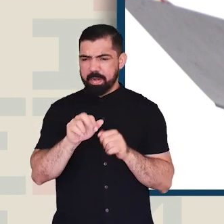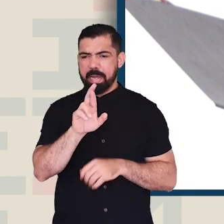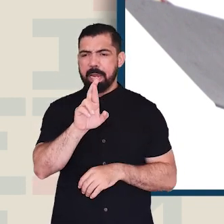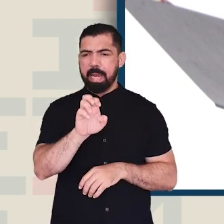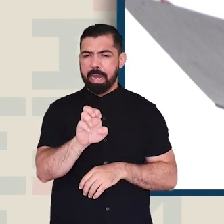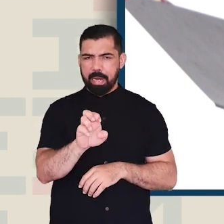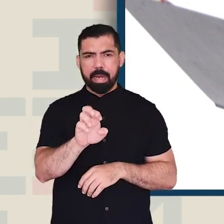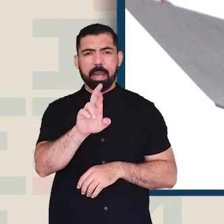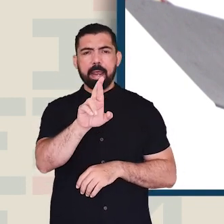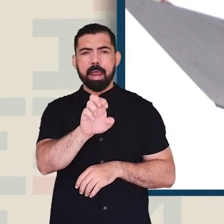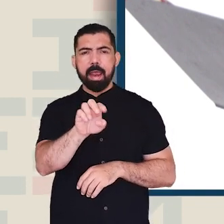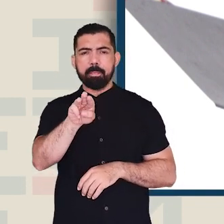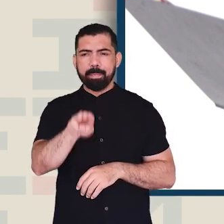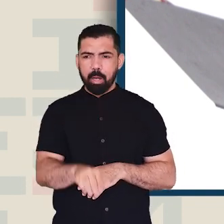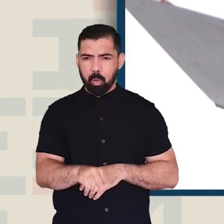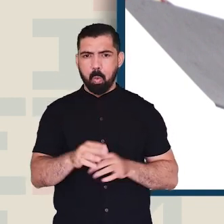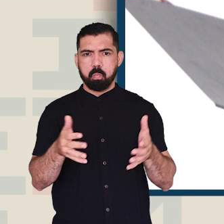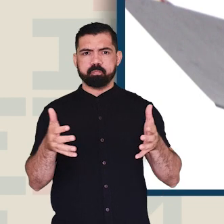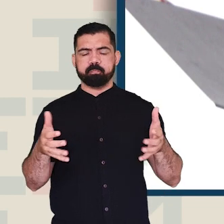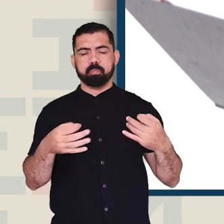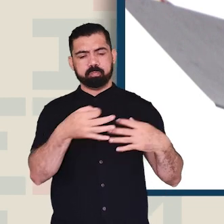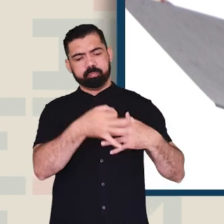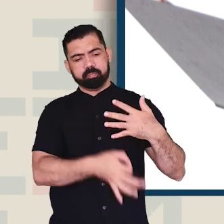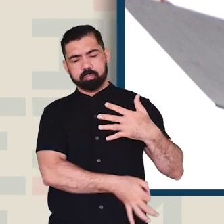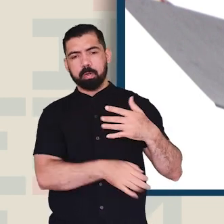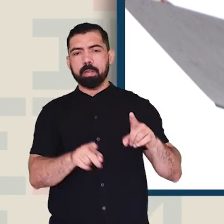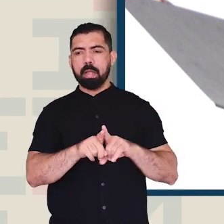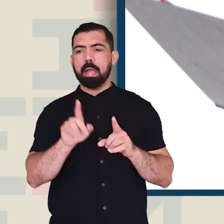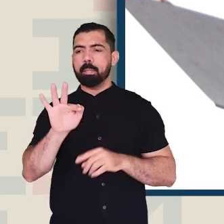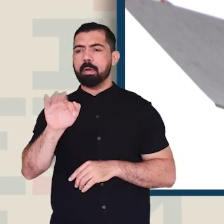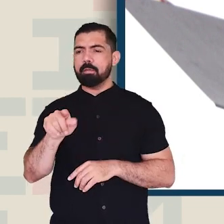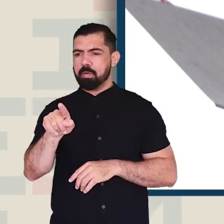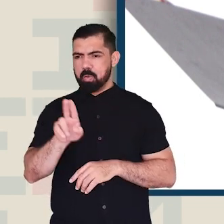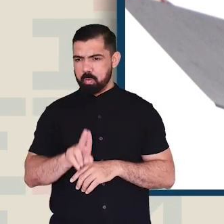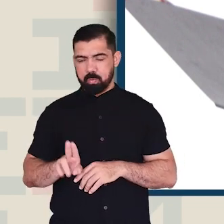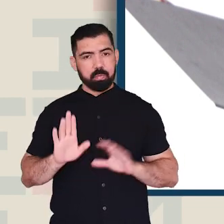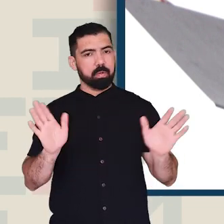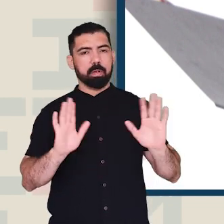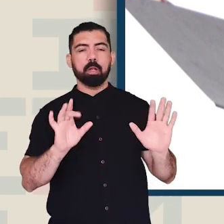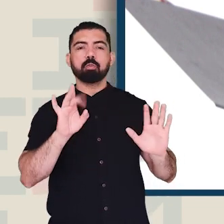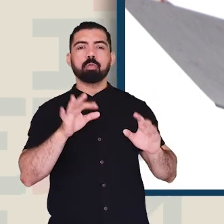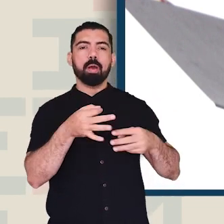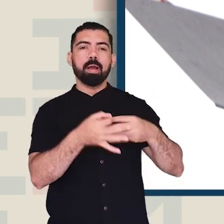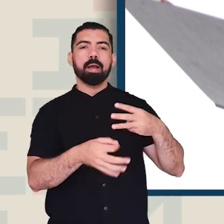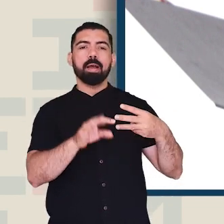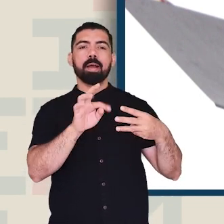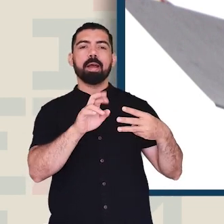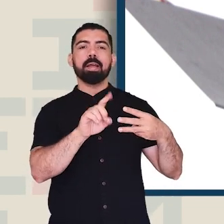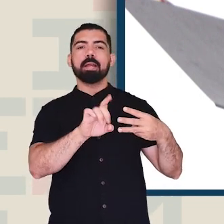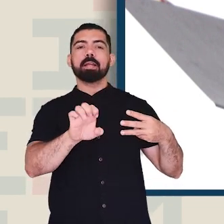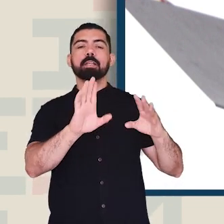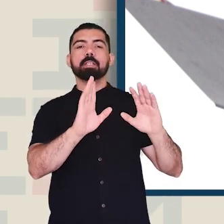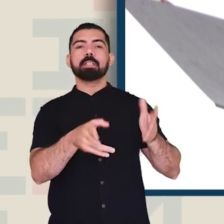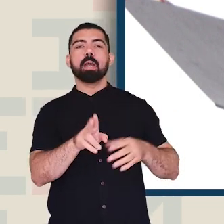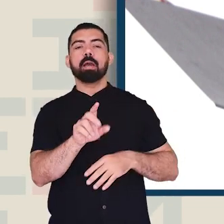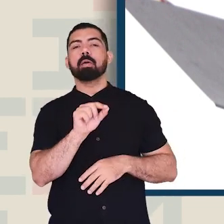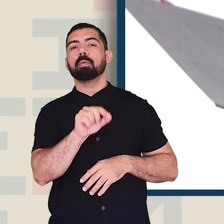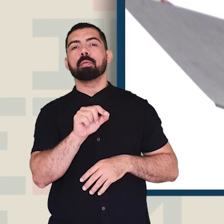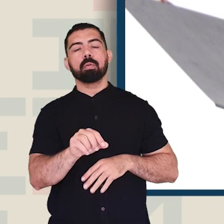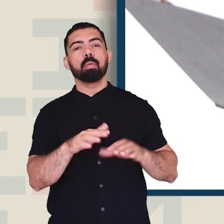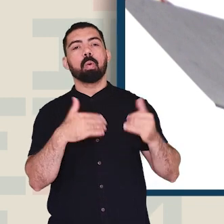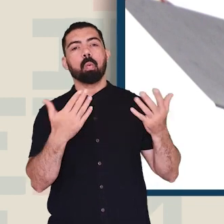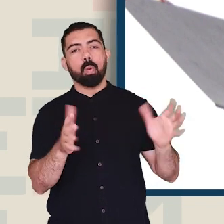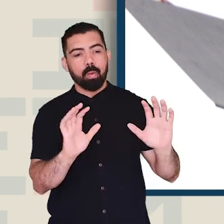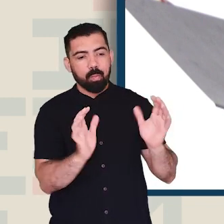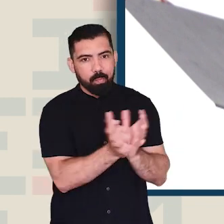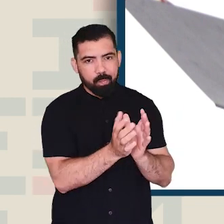grandão? O senhor não fez o Fá? Não, a gente só usou uma tríadezinha e ela já disse ao que era, disse